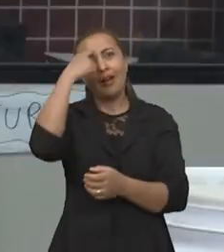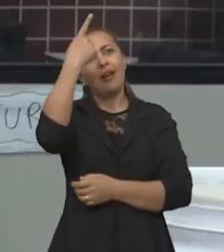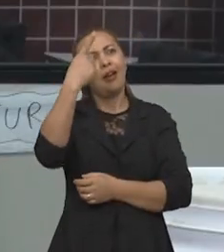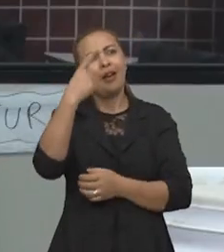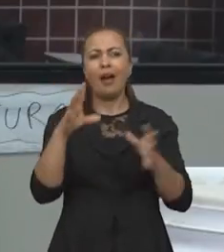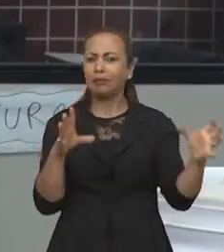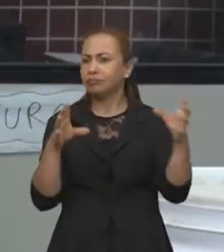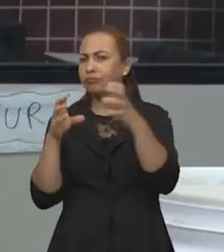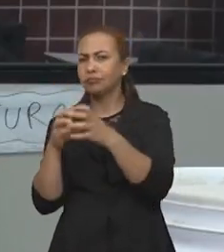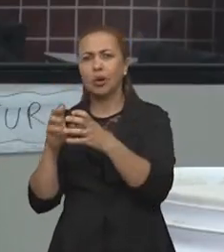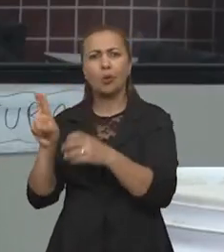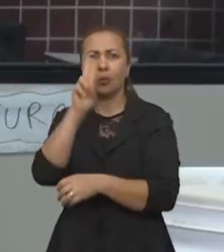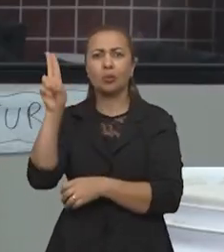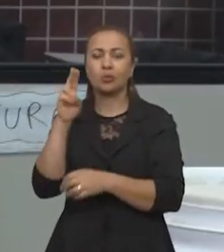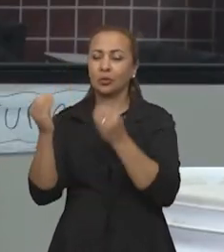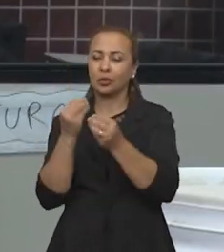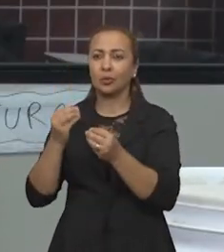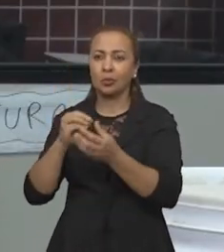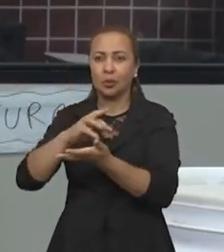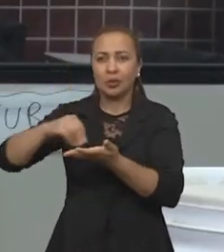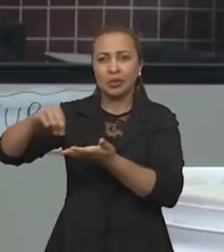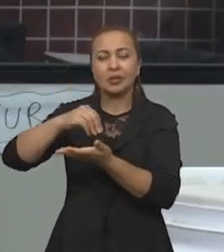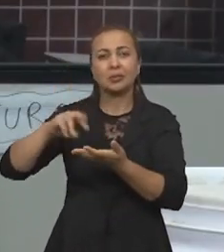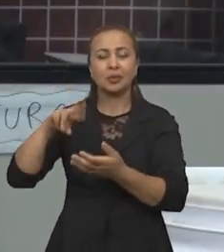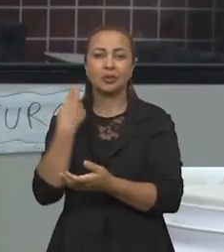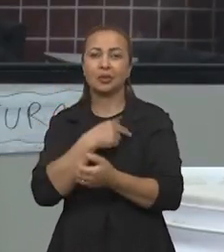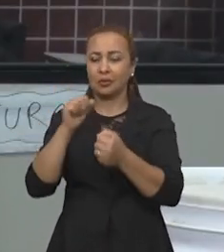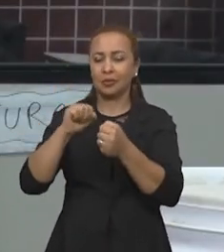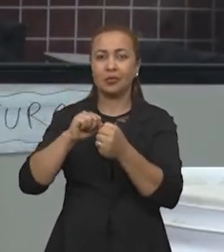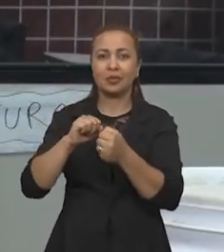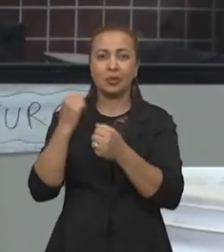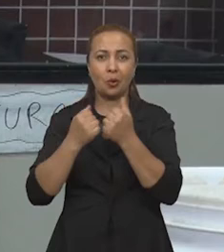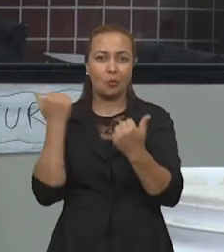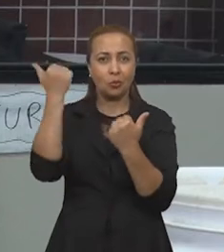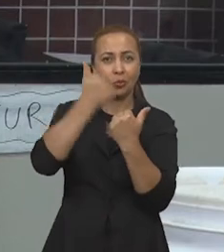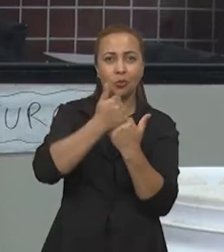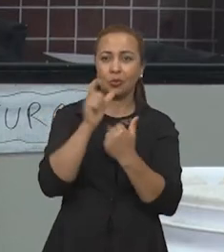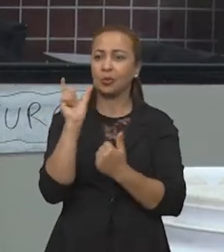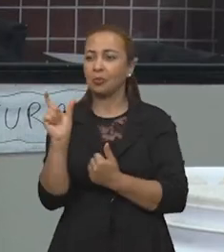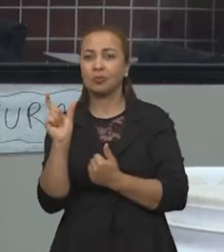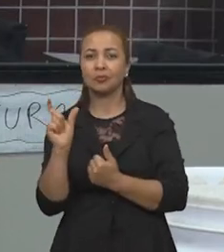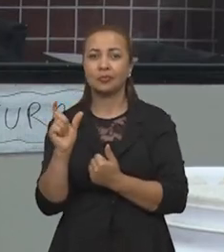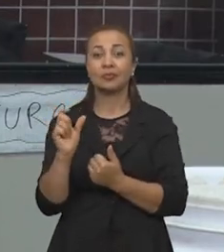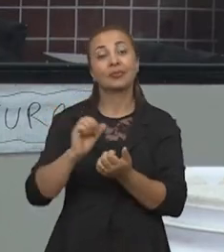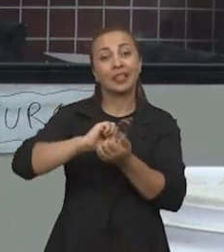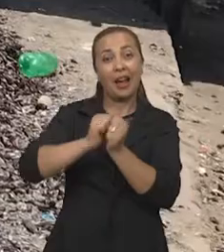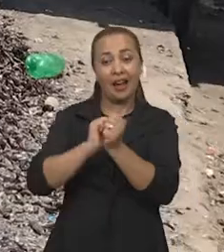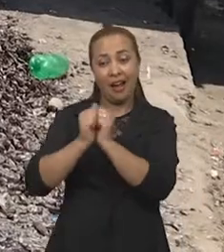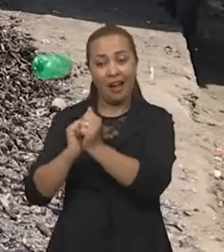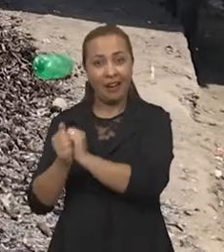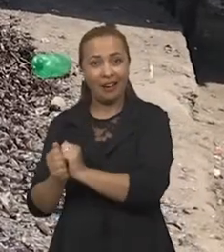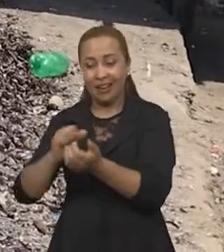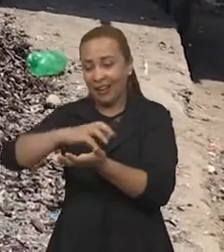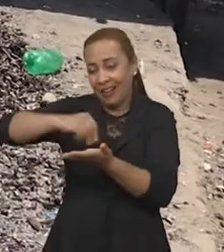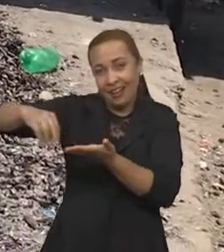esse material como parte de agregado em materiais cimentícios. Então, nós fizemos como substituição parcial da areia, nós fizemos